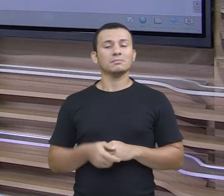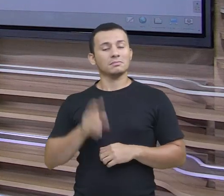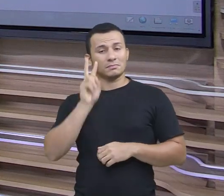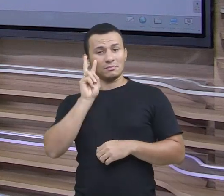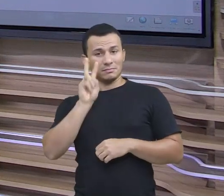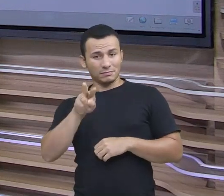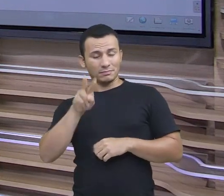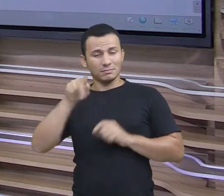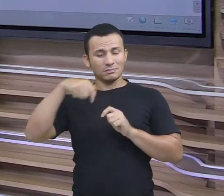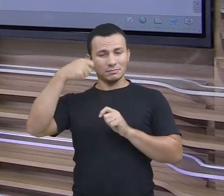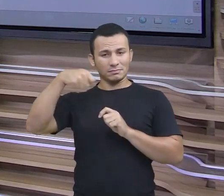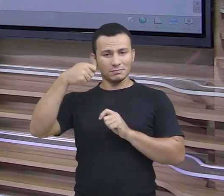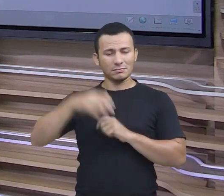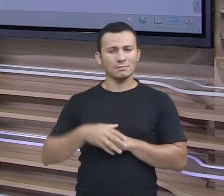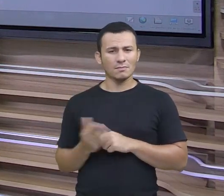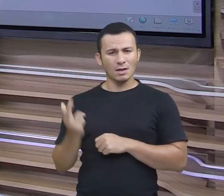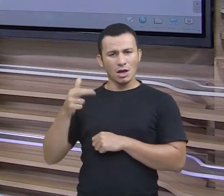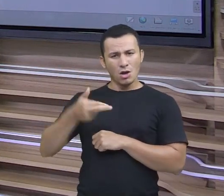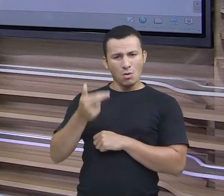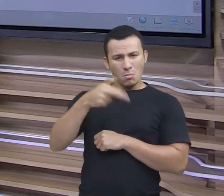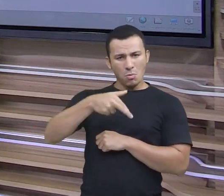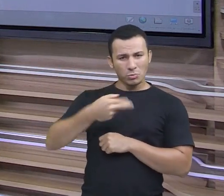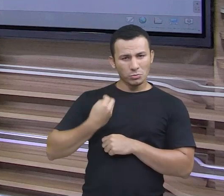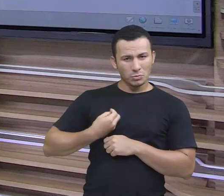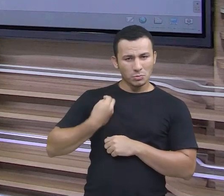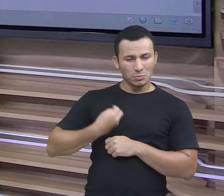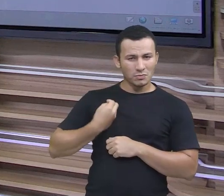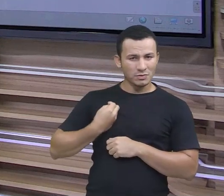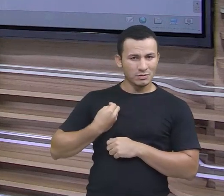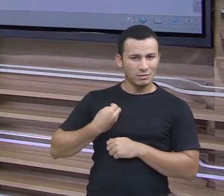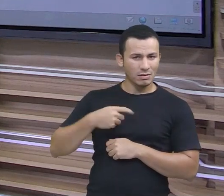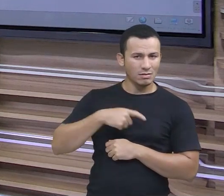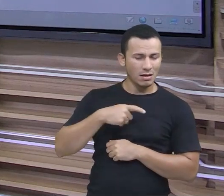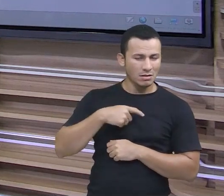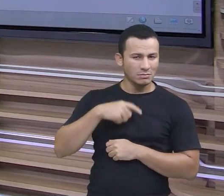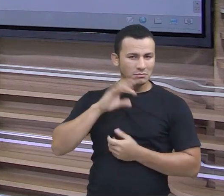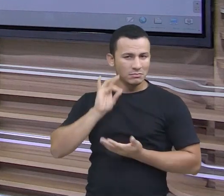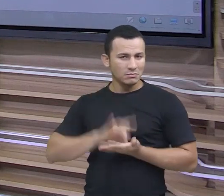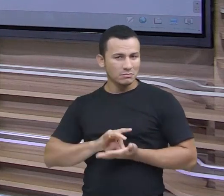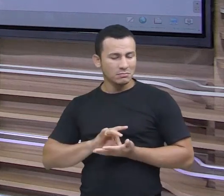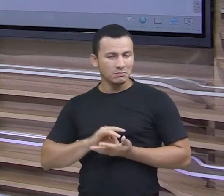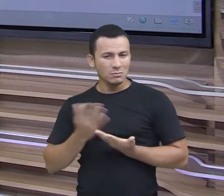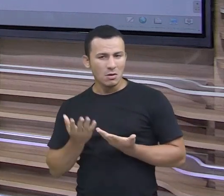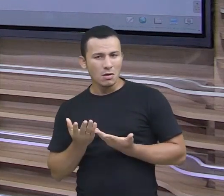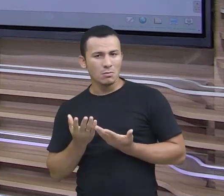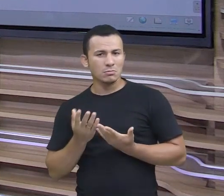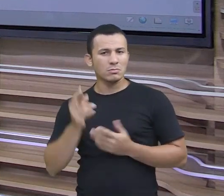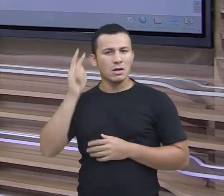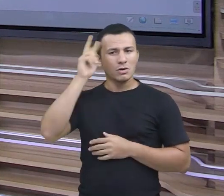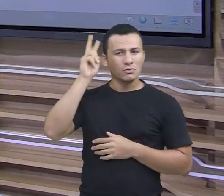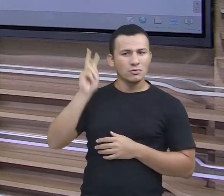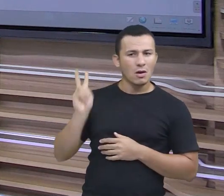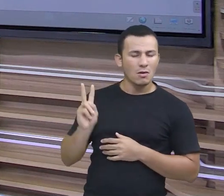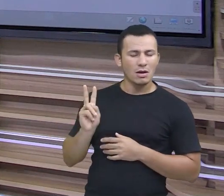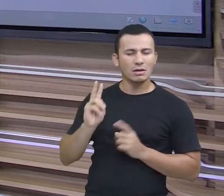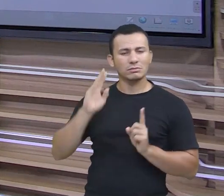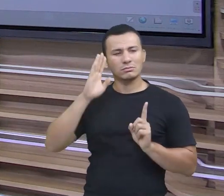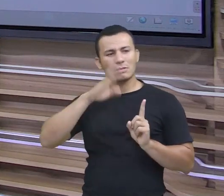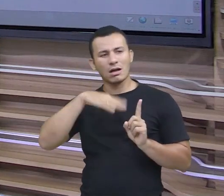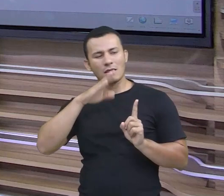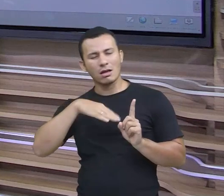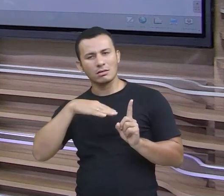Professora, o boto existe? Como é que eu vou saber se a história é uma lenda ou